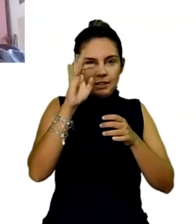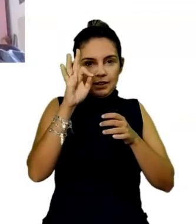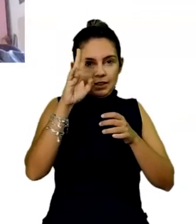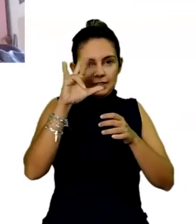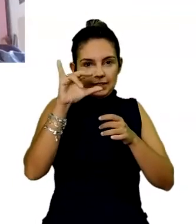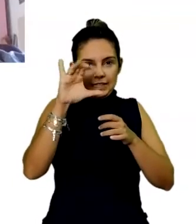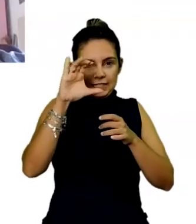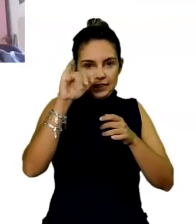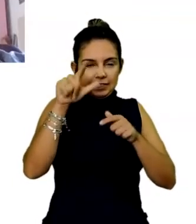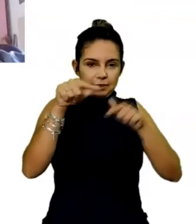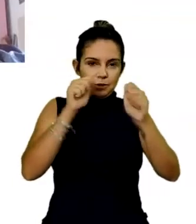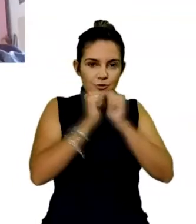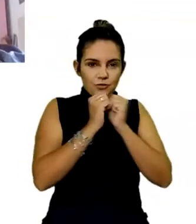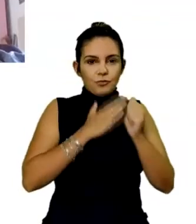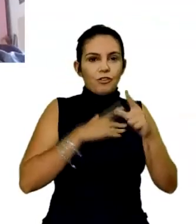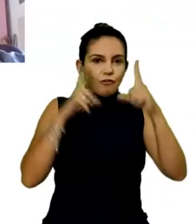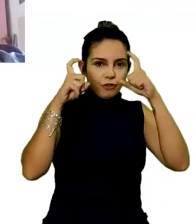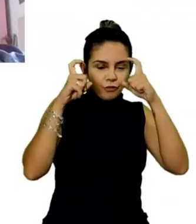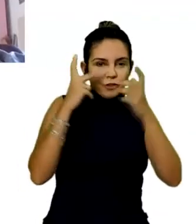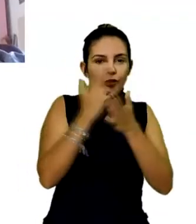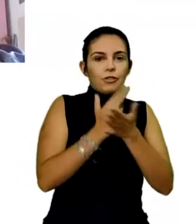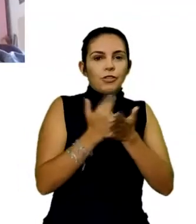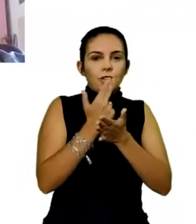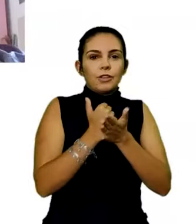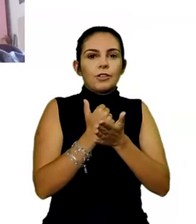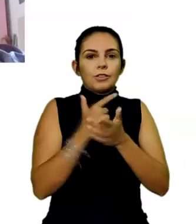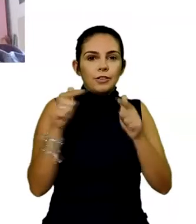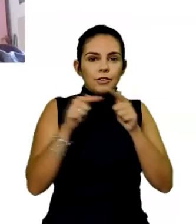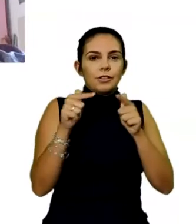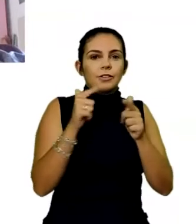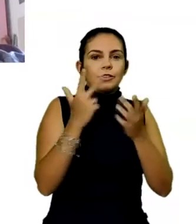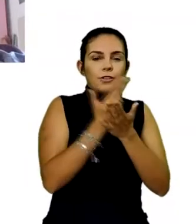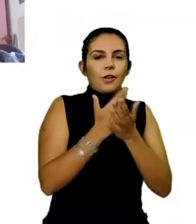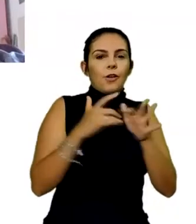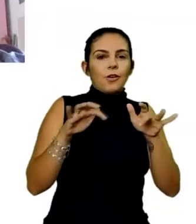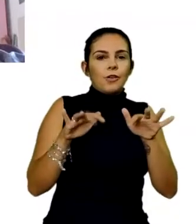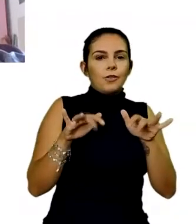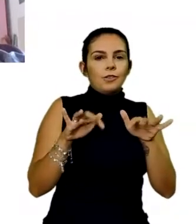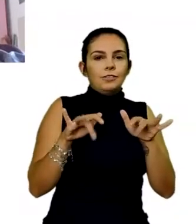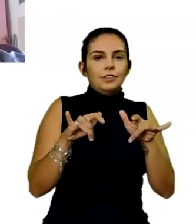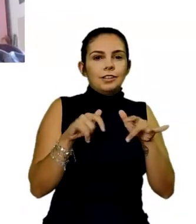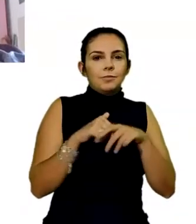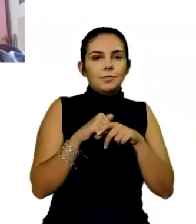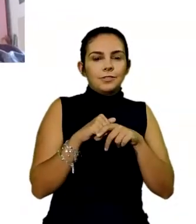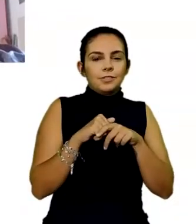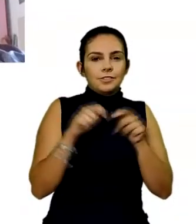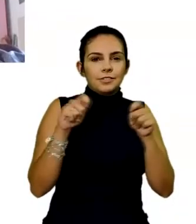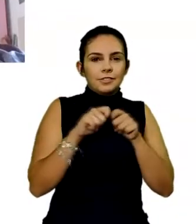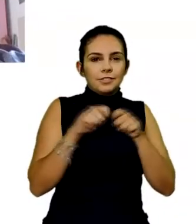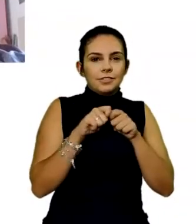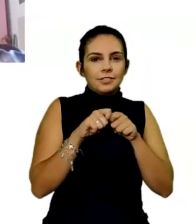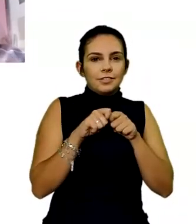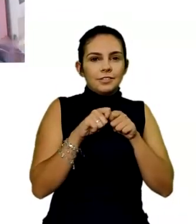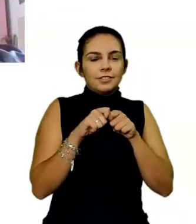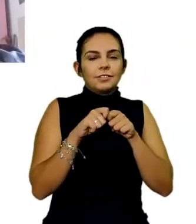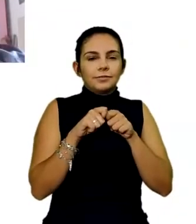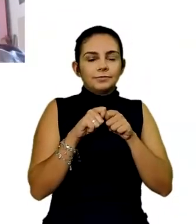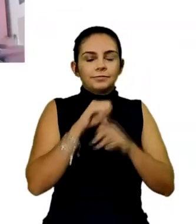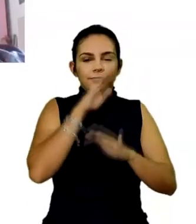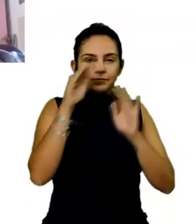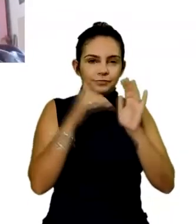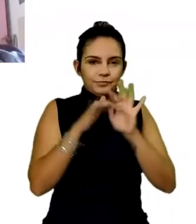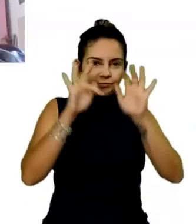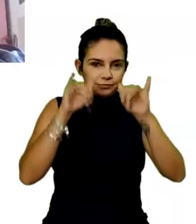desenhos, ela fotografa os desenhos e trabalha os desenhos no computador e faz toda